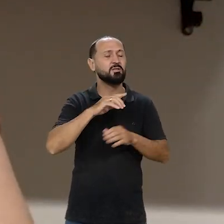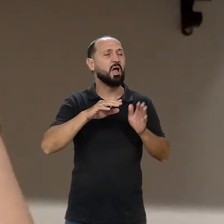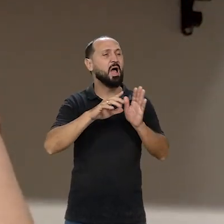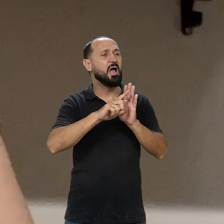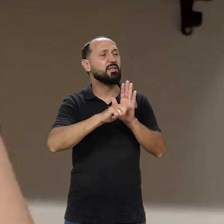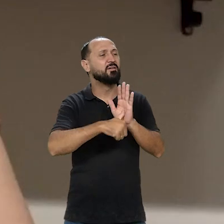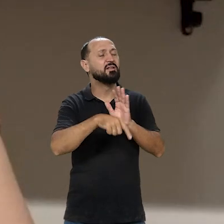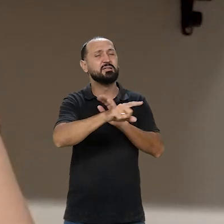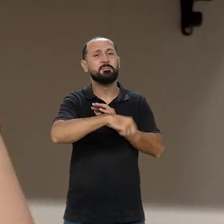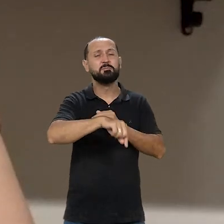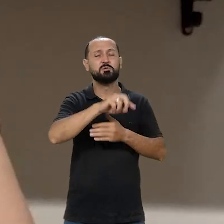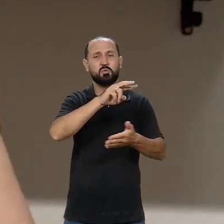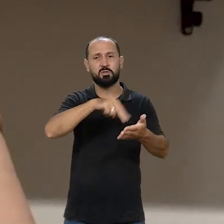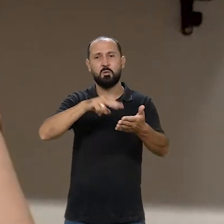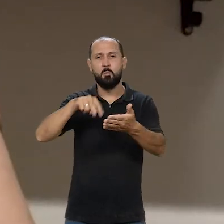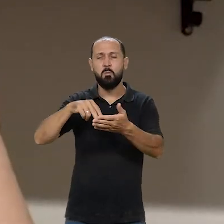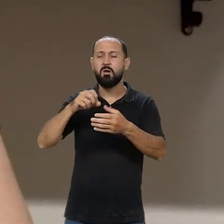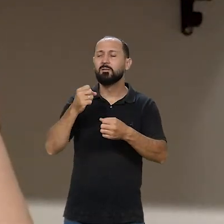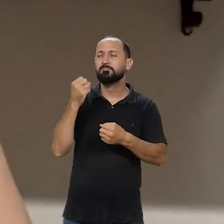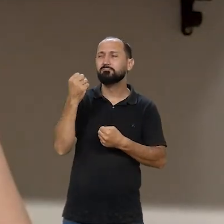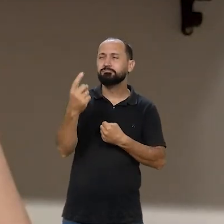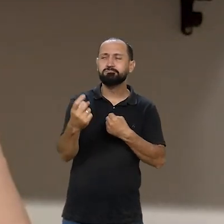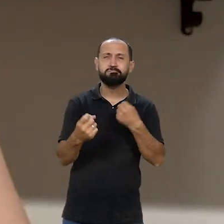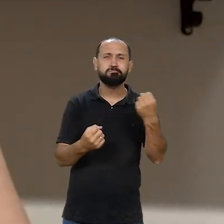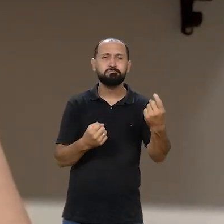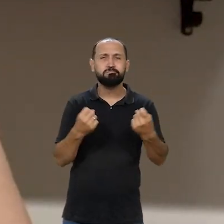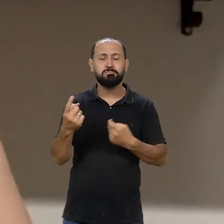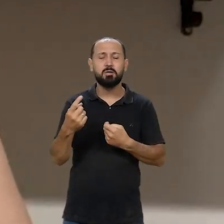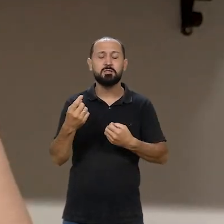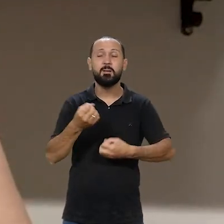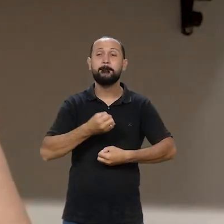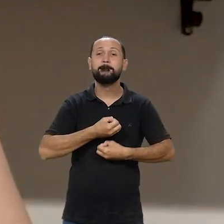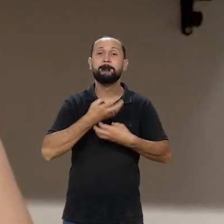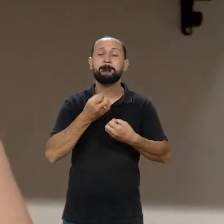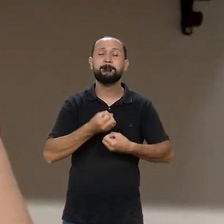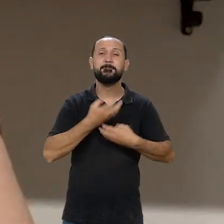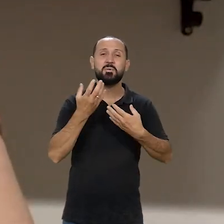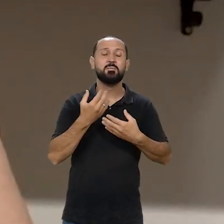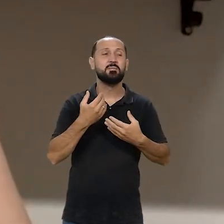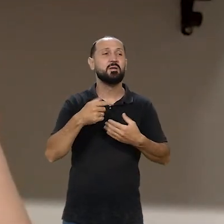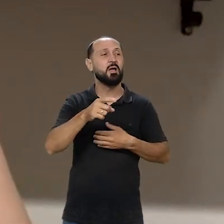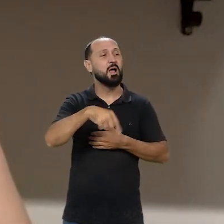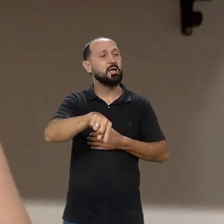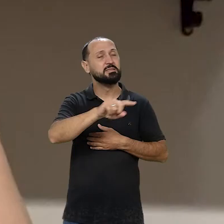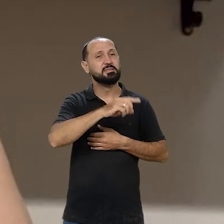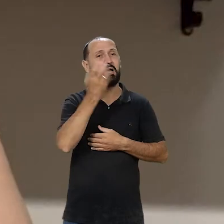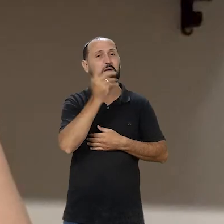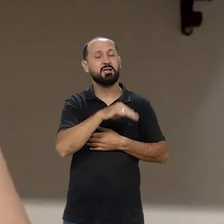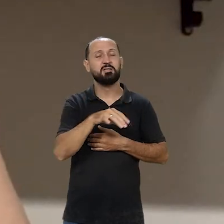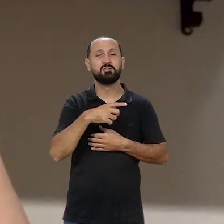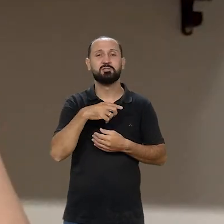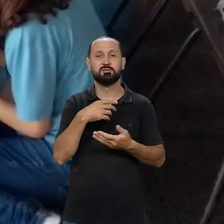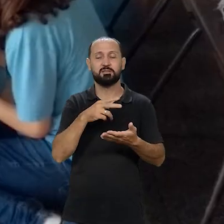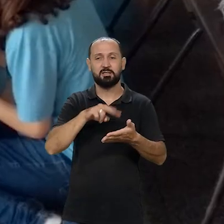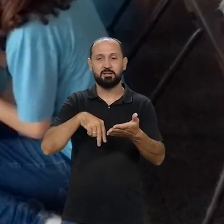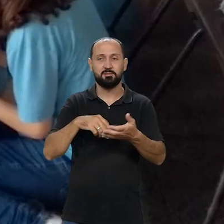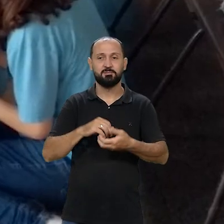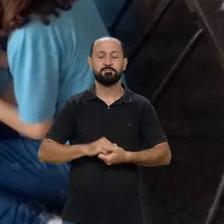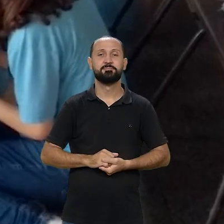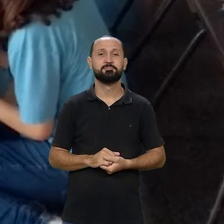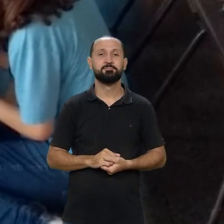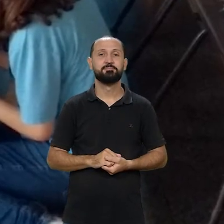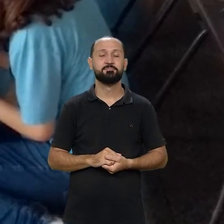Barros chegavam tardiamente aos leitores. Raramente esses poemas chegavam até as